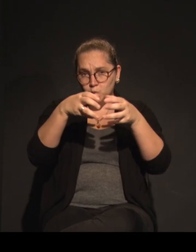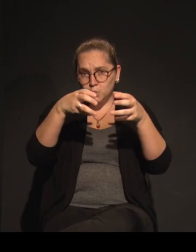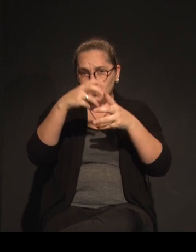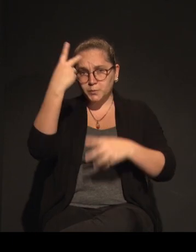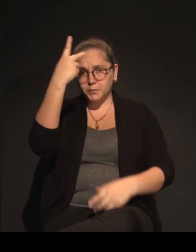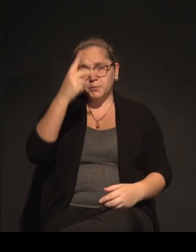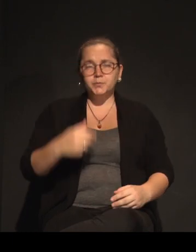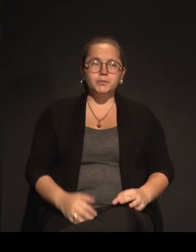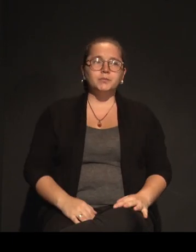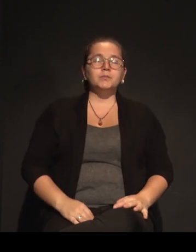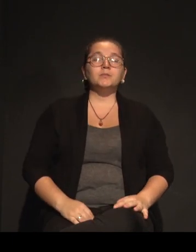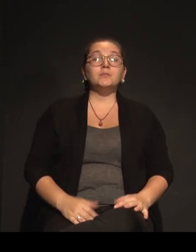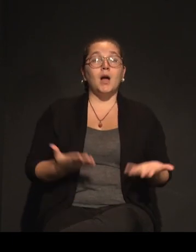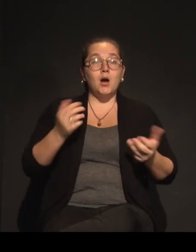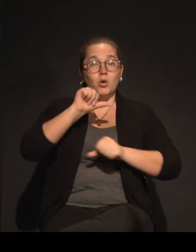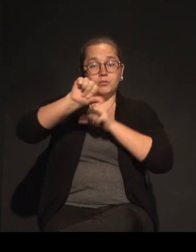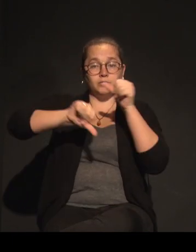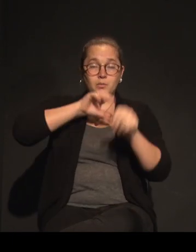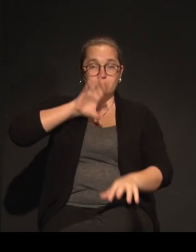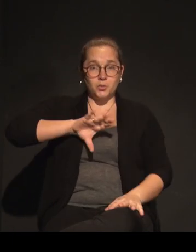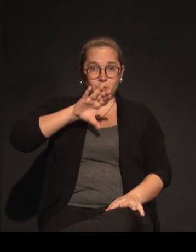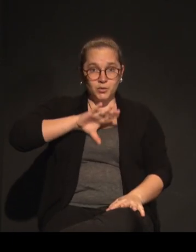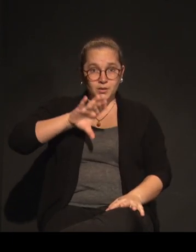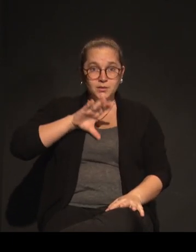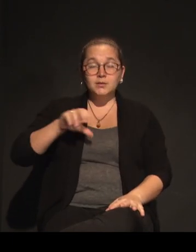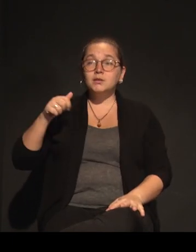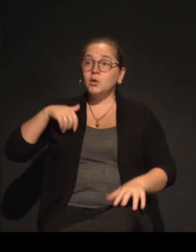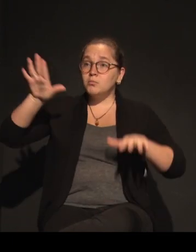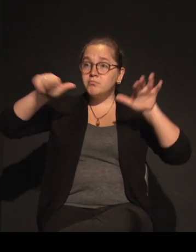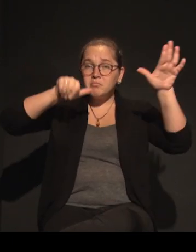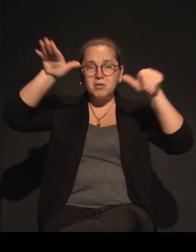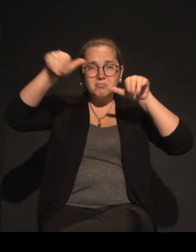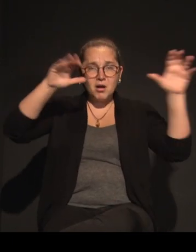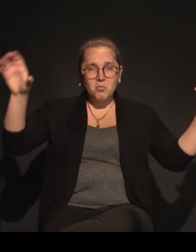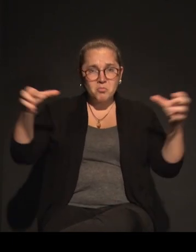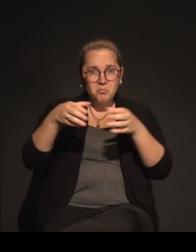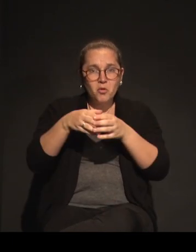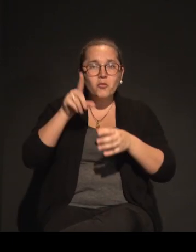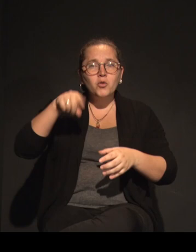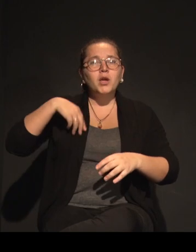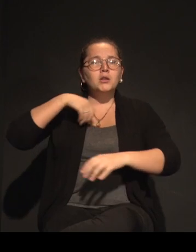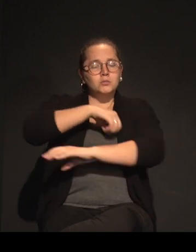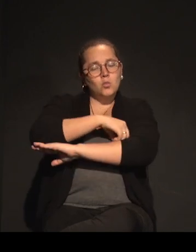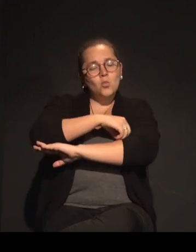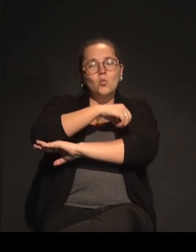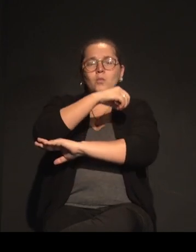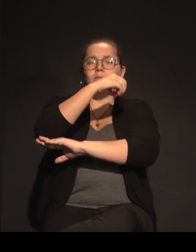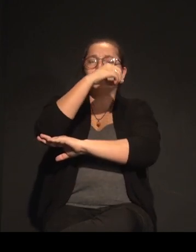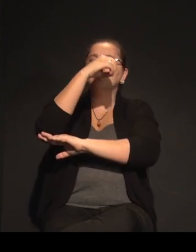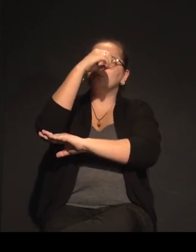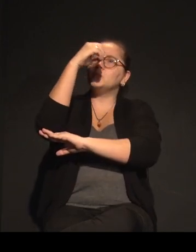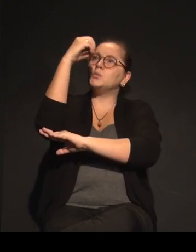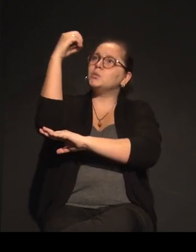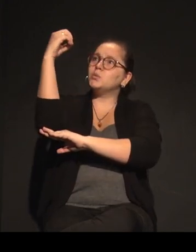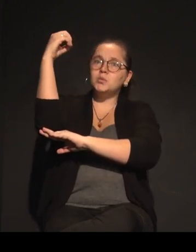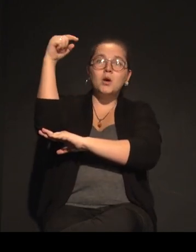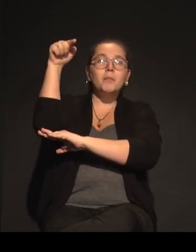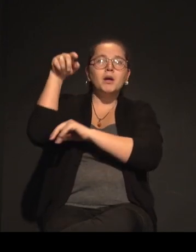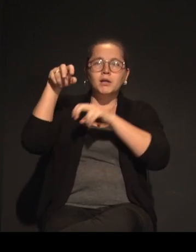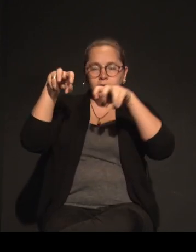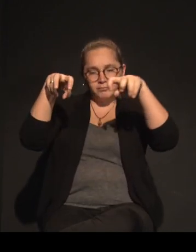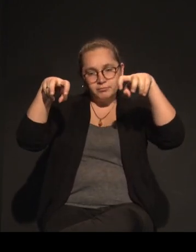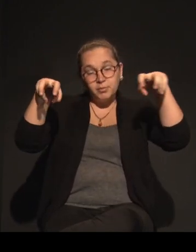o convidando todos os povos do sol nascente para que vem a sentar aqui